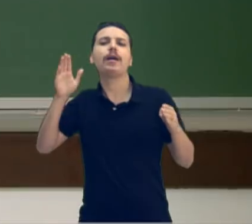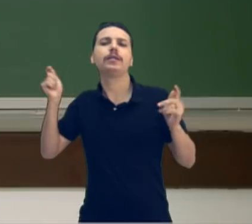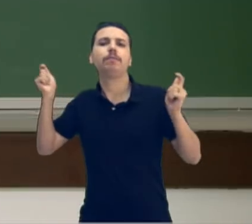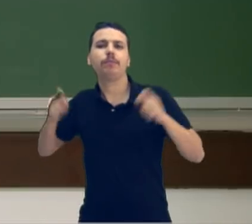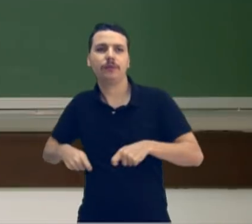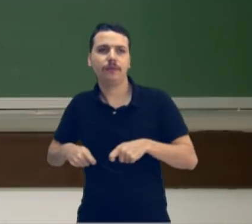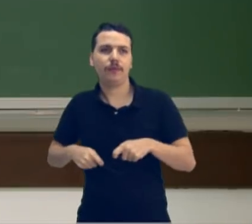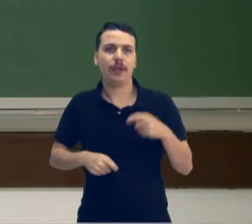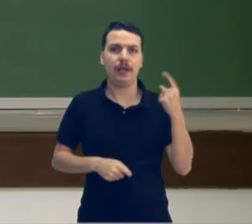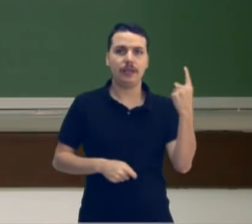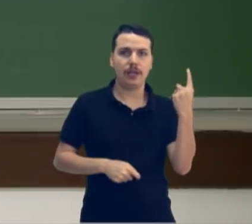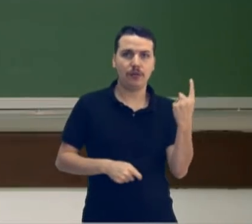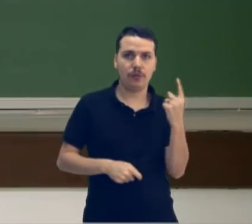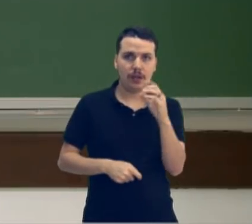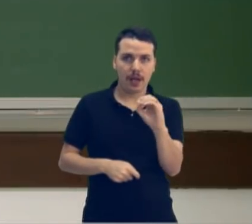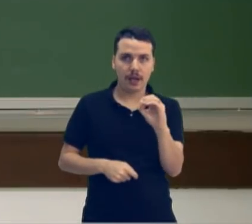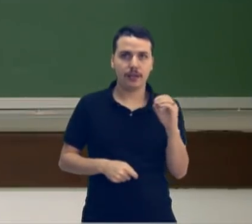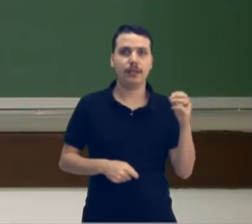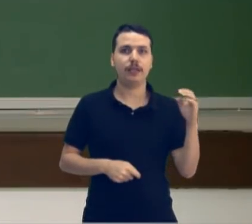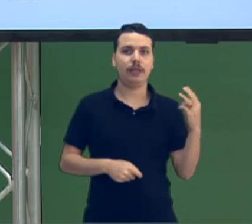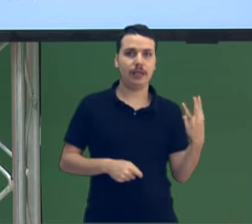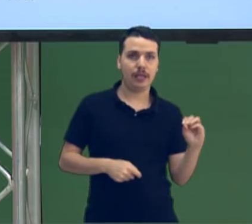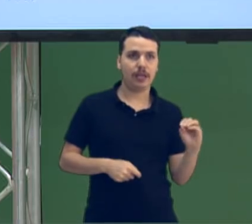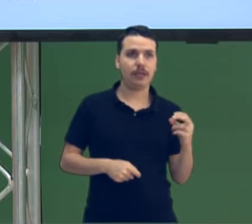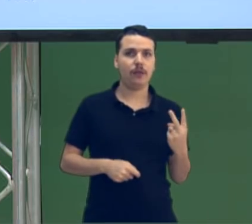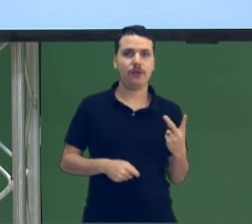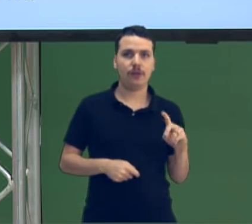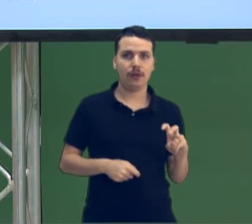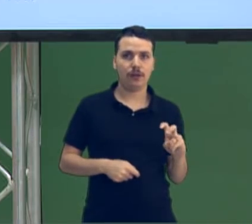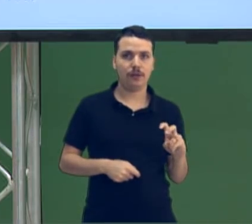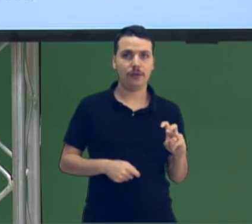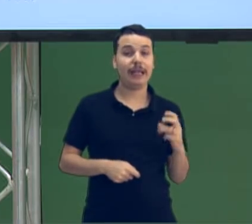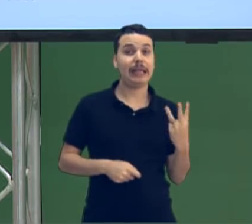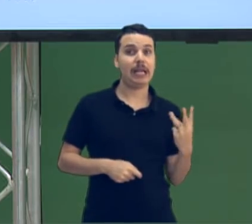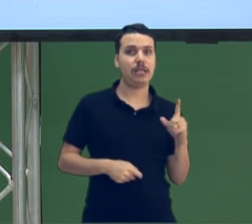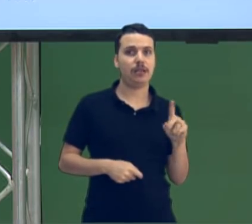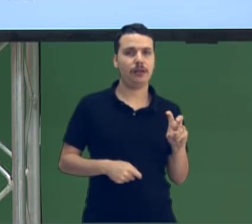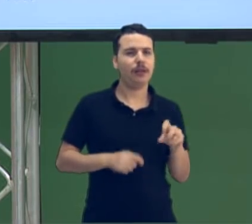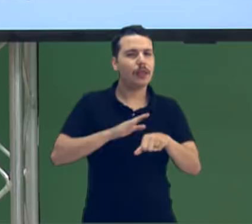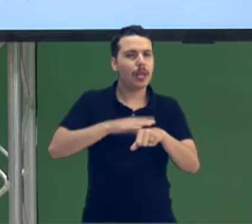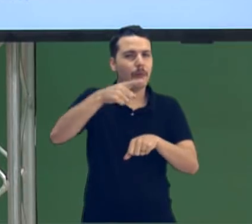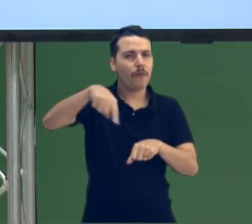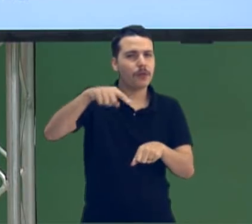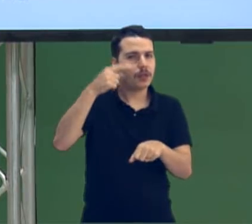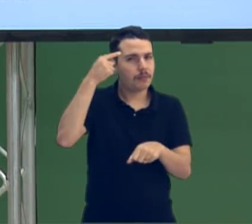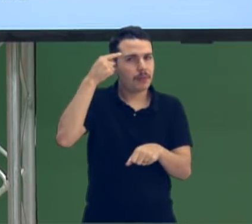do 110, do 30 e do 315. Vamos lá? Um tempinho para vocês pensarem.